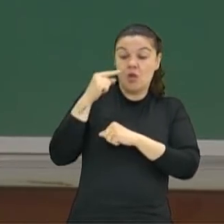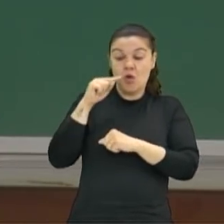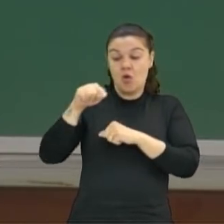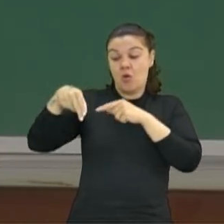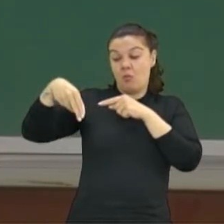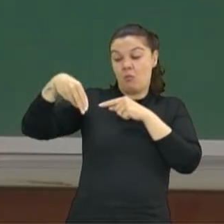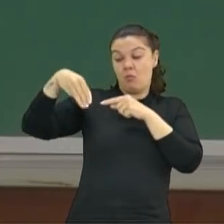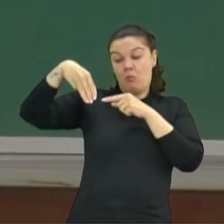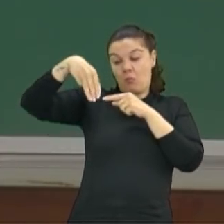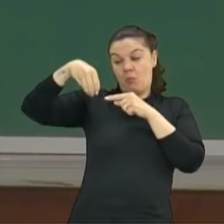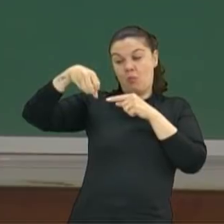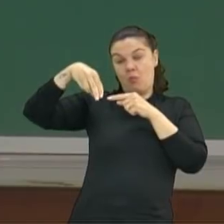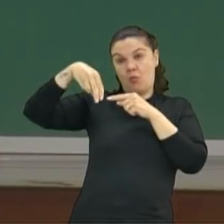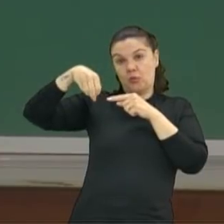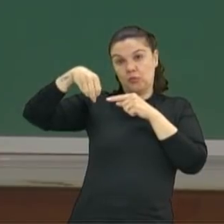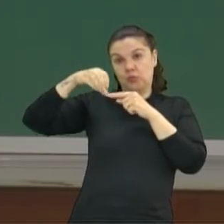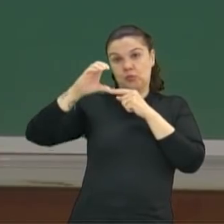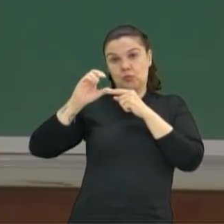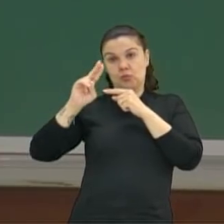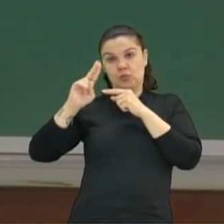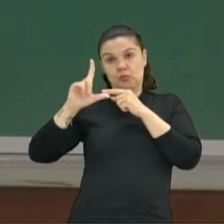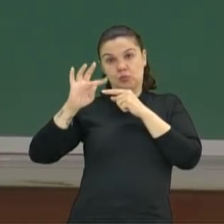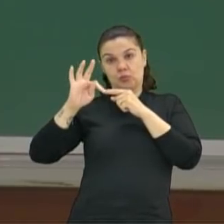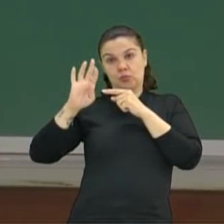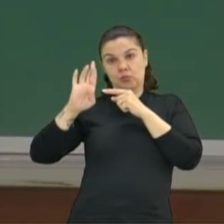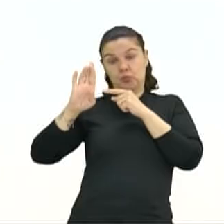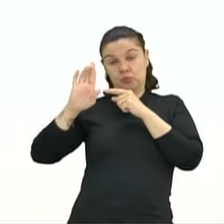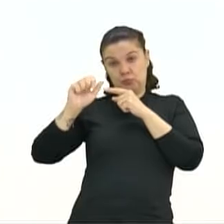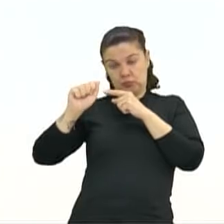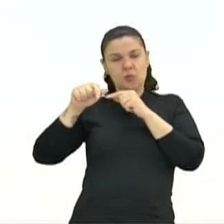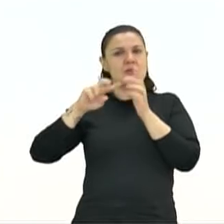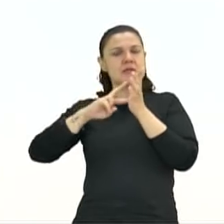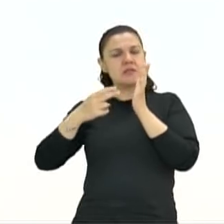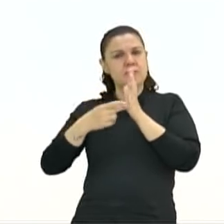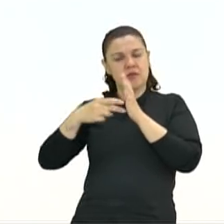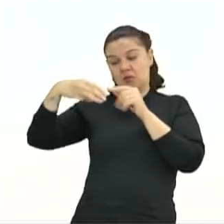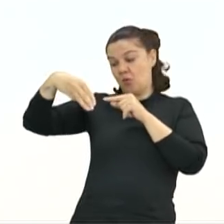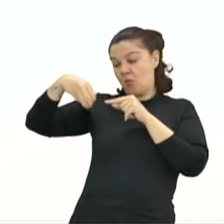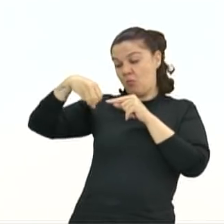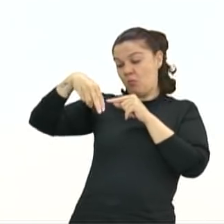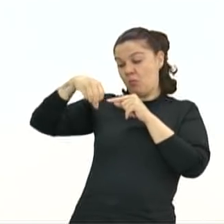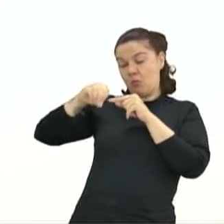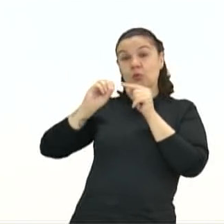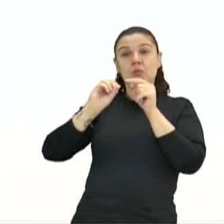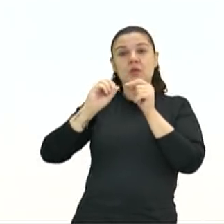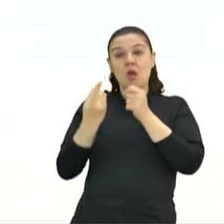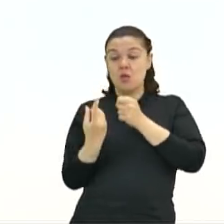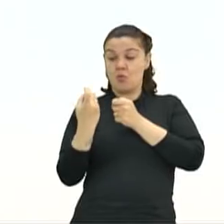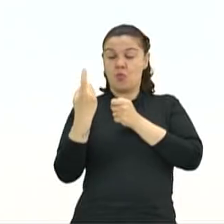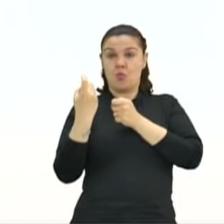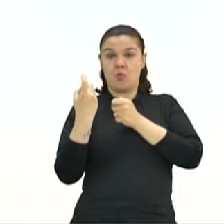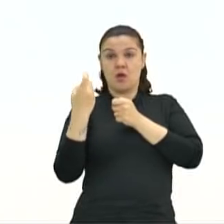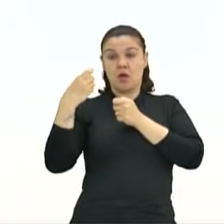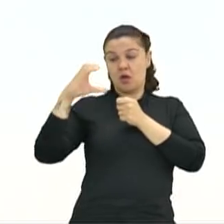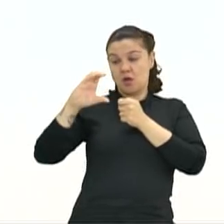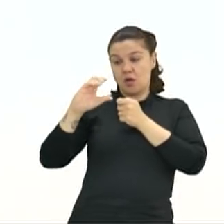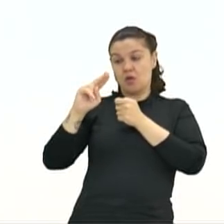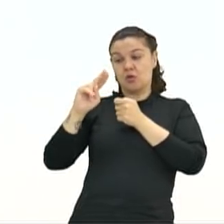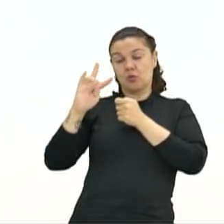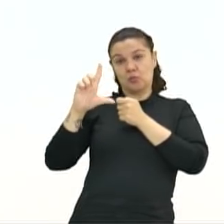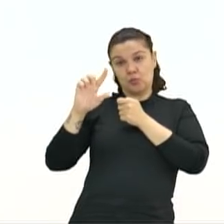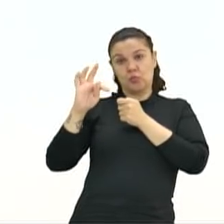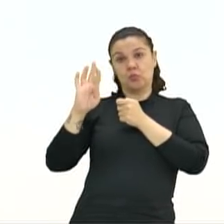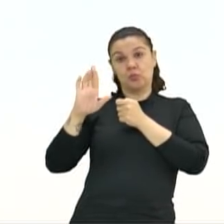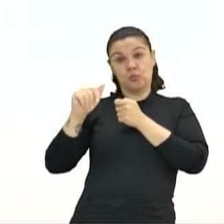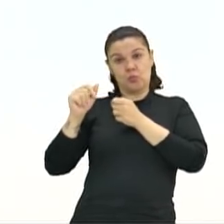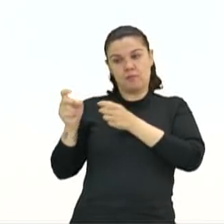mono é uma só, né? Então, é a plantação comercial de um só tipo de produto. Outra coisa, assim,